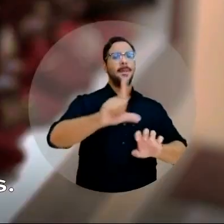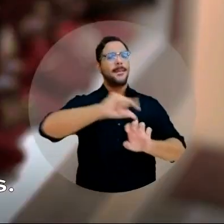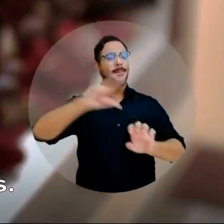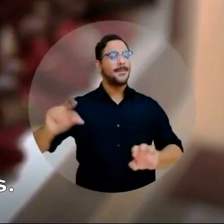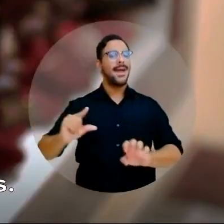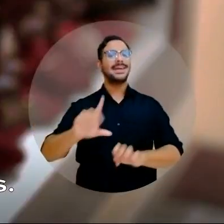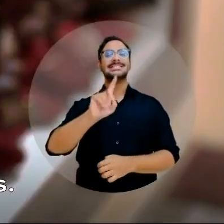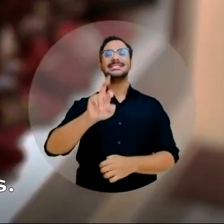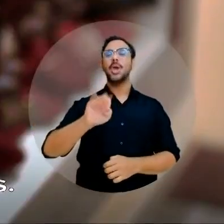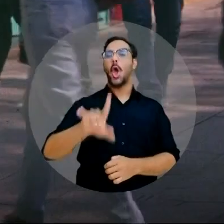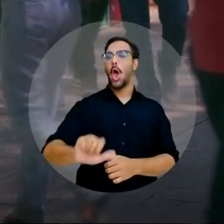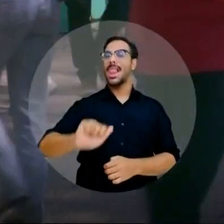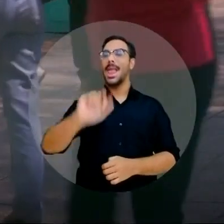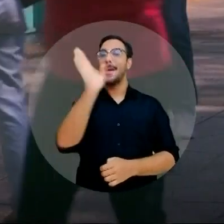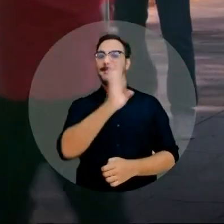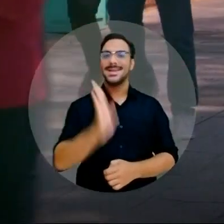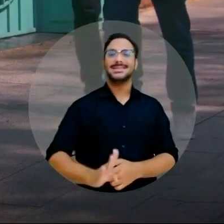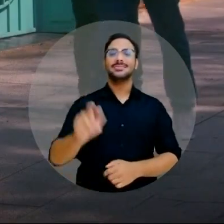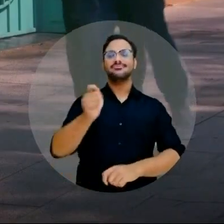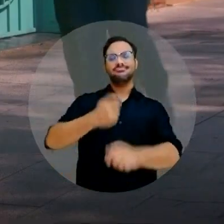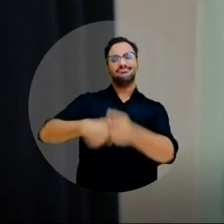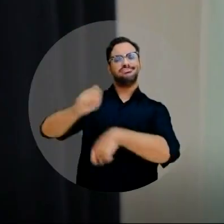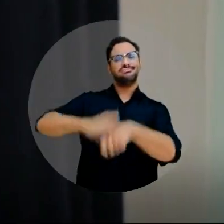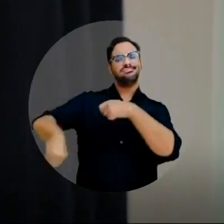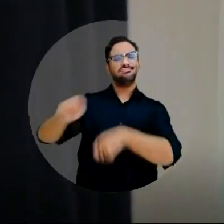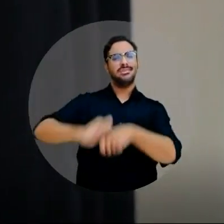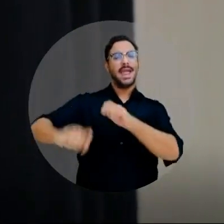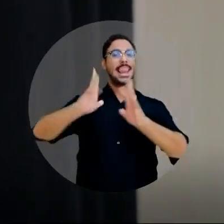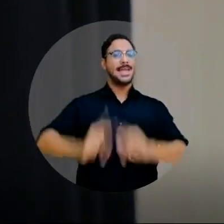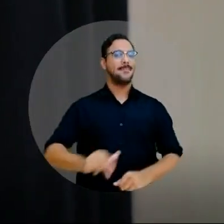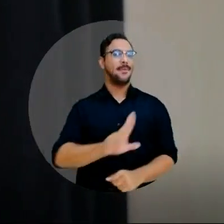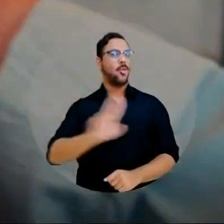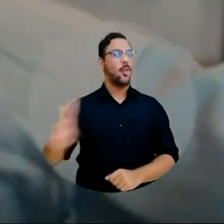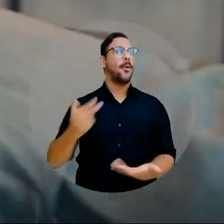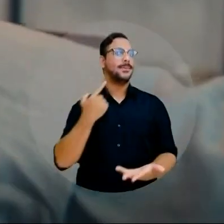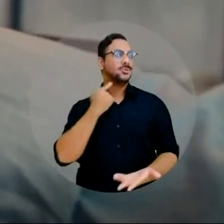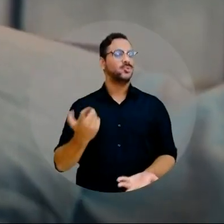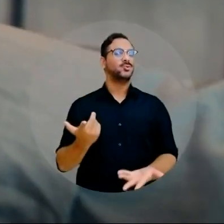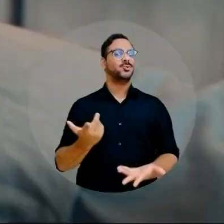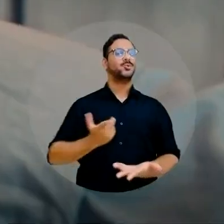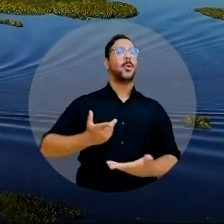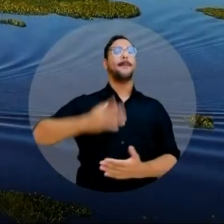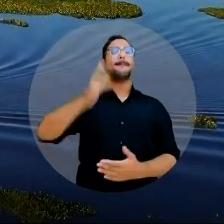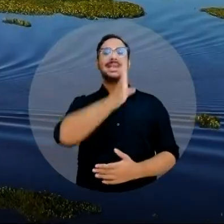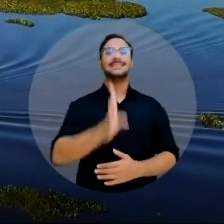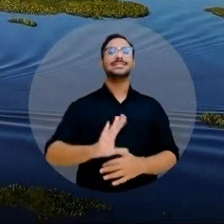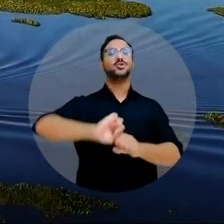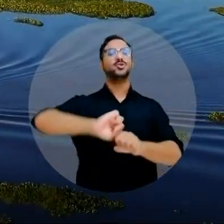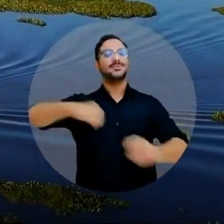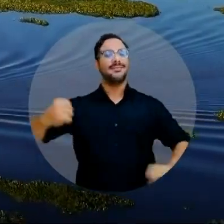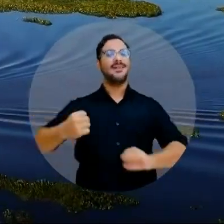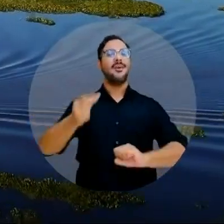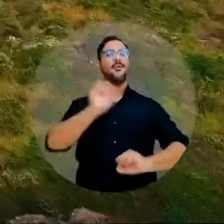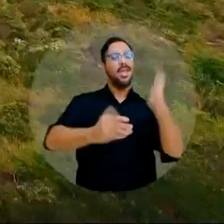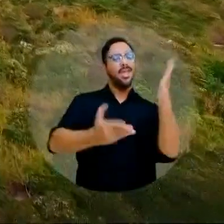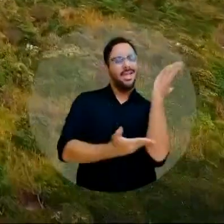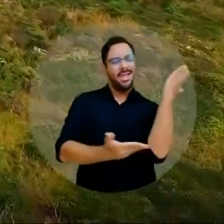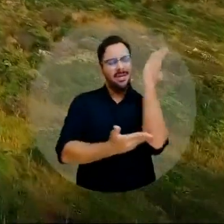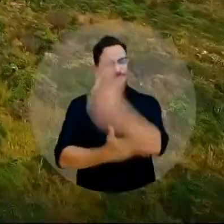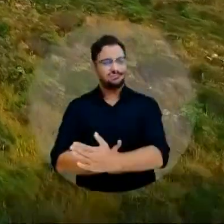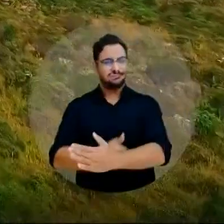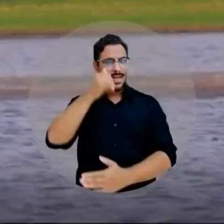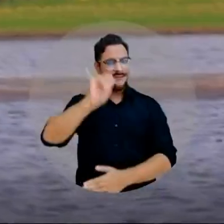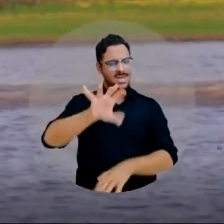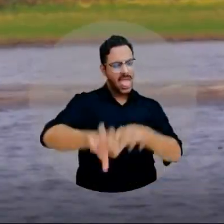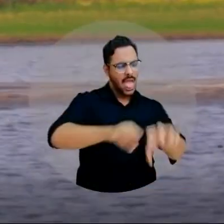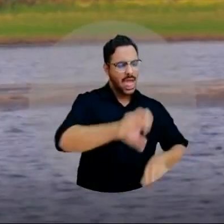baixos para empreendedores. Desenrola Brasil. Renegociação de dívidas para limpar o nome. E Brasil sustentável. Combate